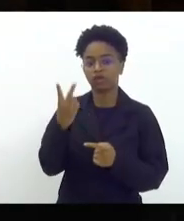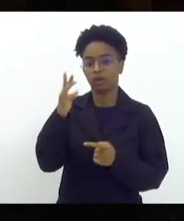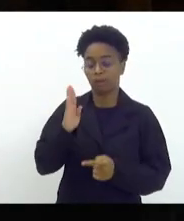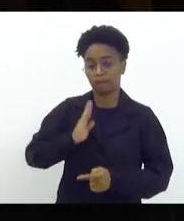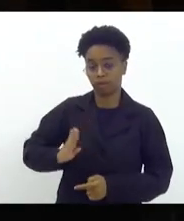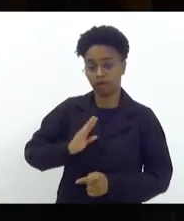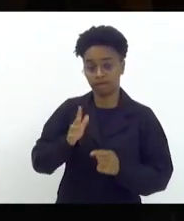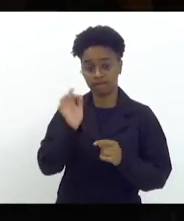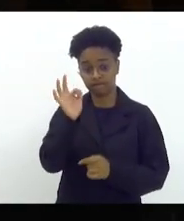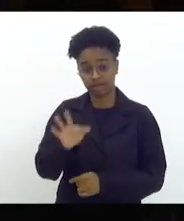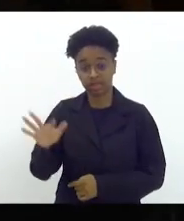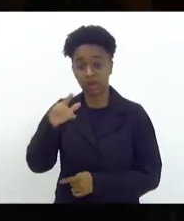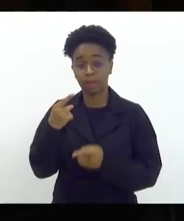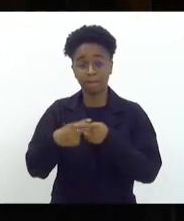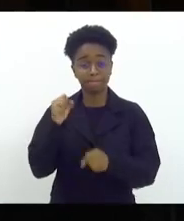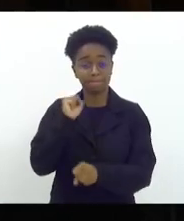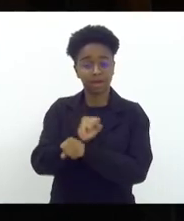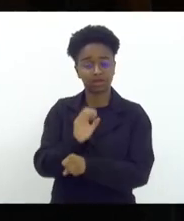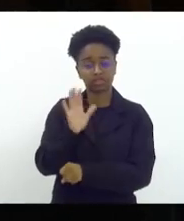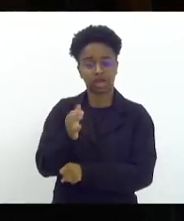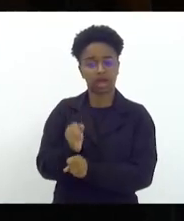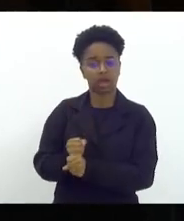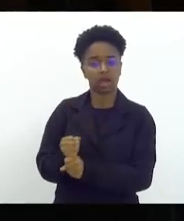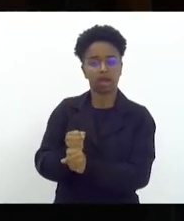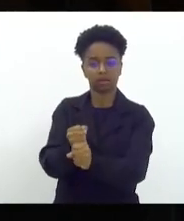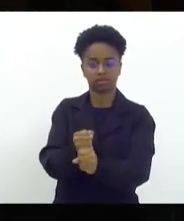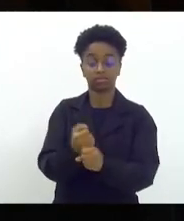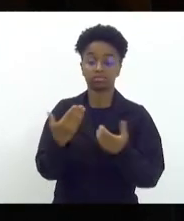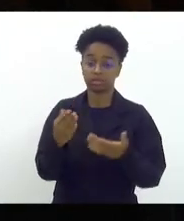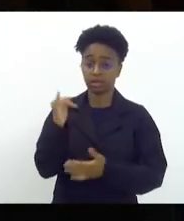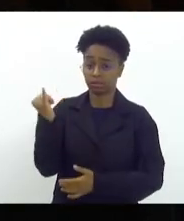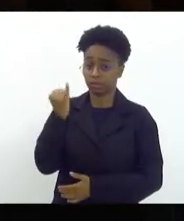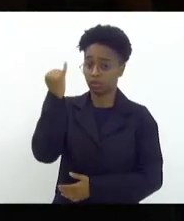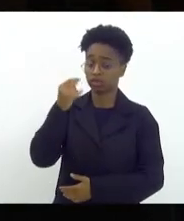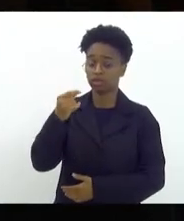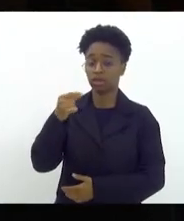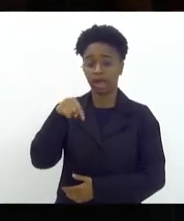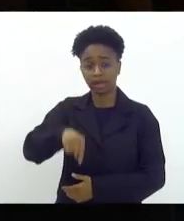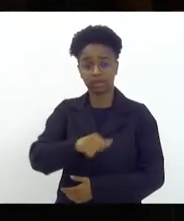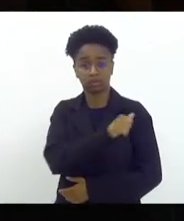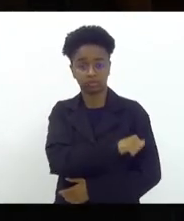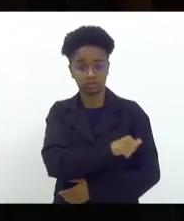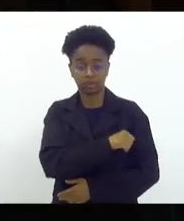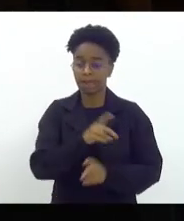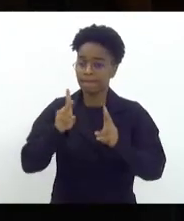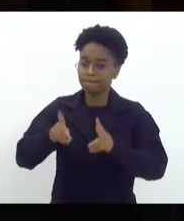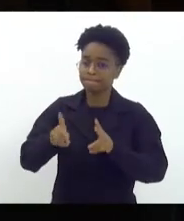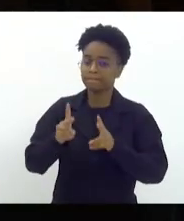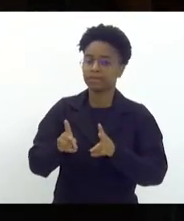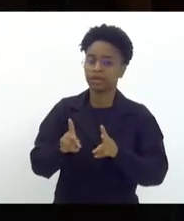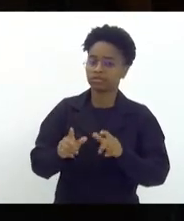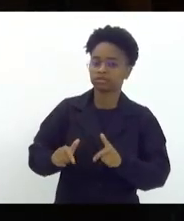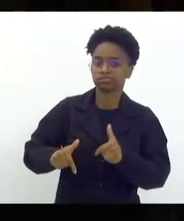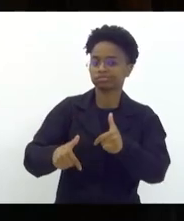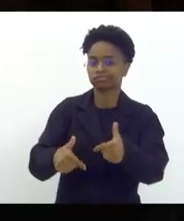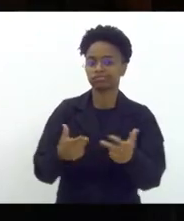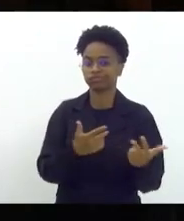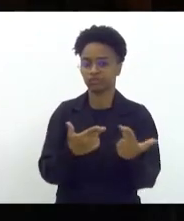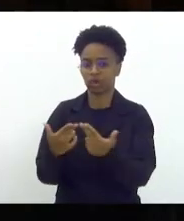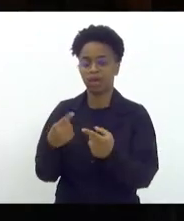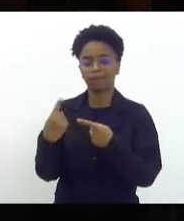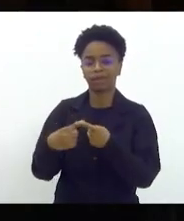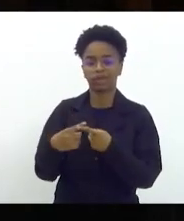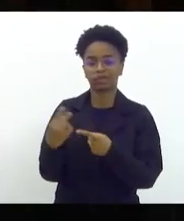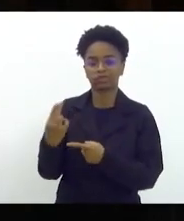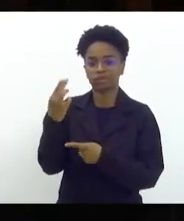que estavam congeladas há anos é fundamental que o Estado do Rio de Janeiro faz esse mesmo movimento para não quebrar